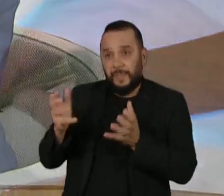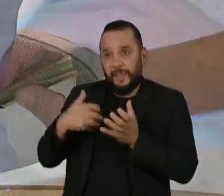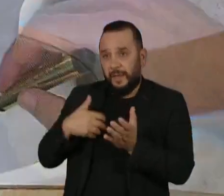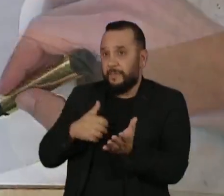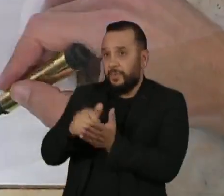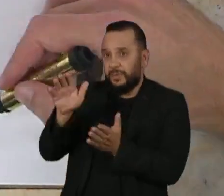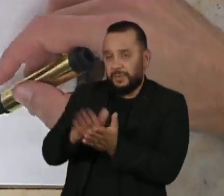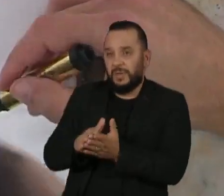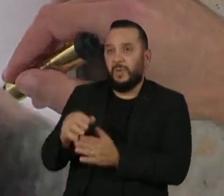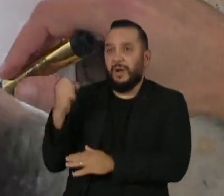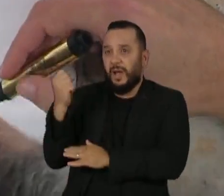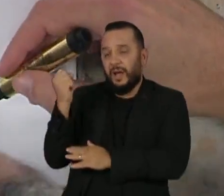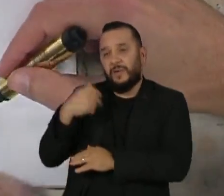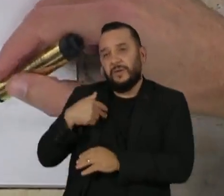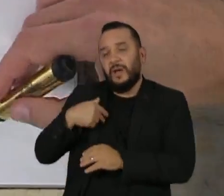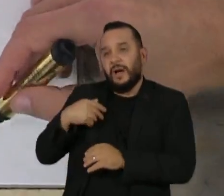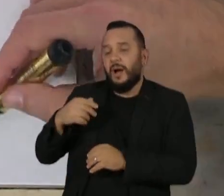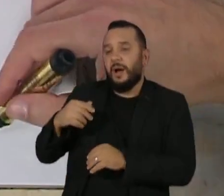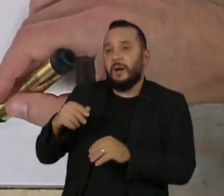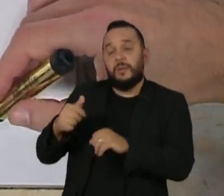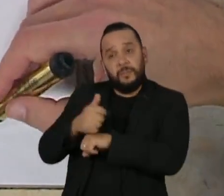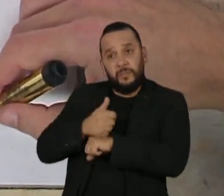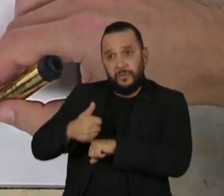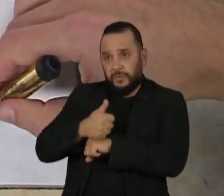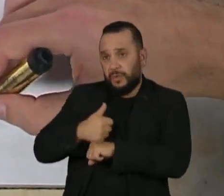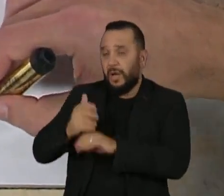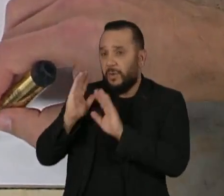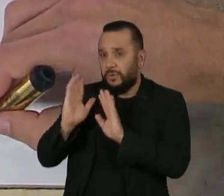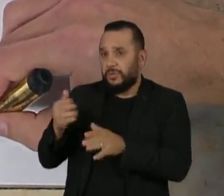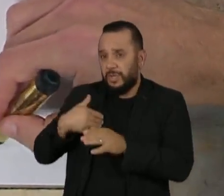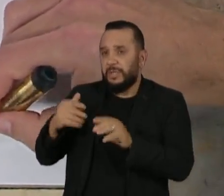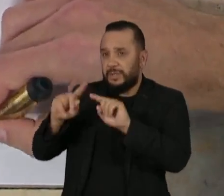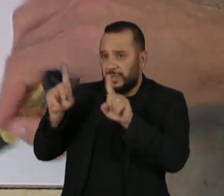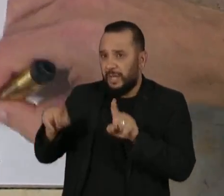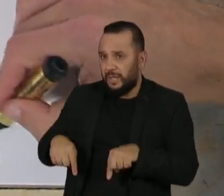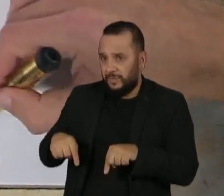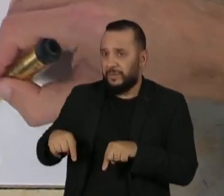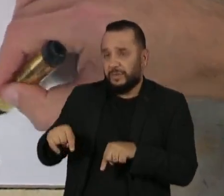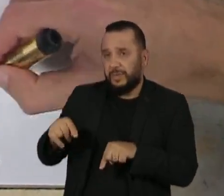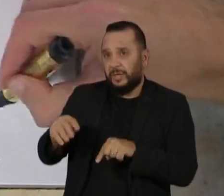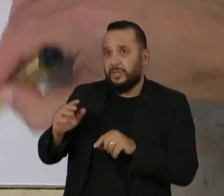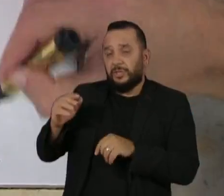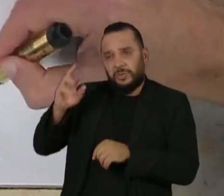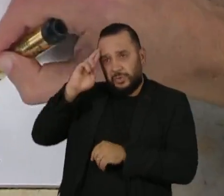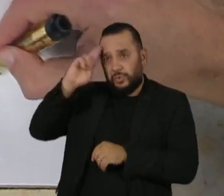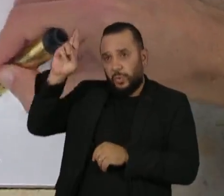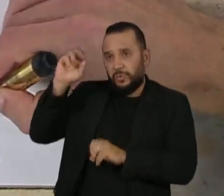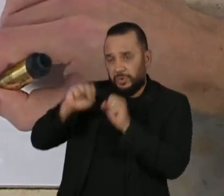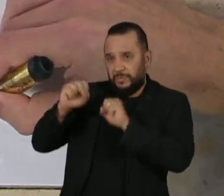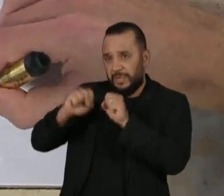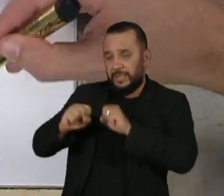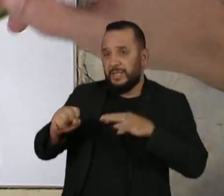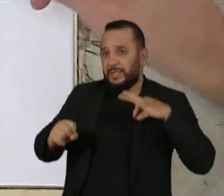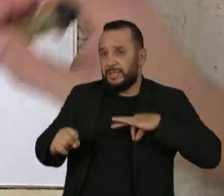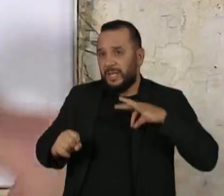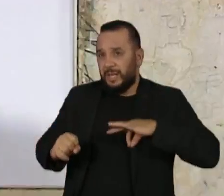muito graves a empregadores que pudessem ter uma diferença salarial entre homens e mulheres na mesma função. Ou seja, agora, na isso